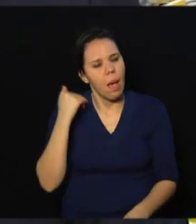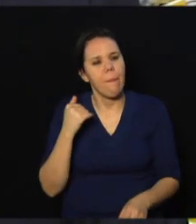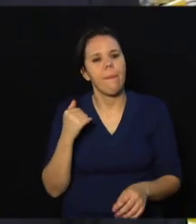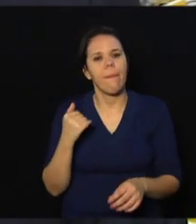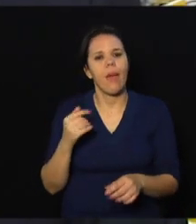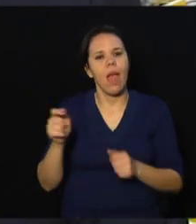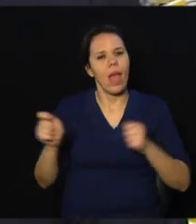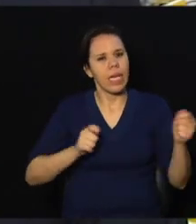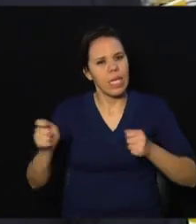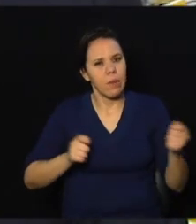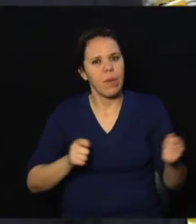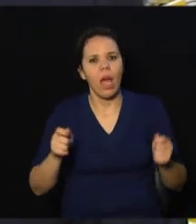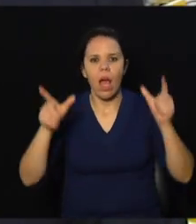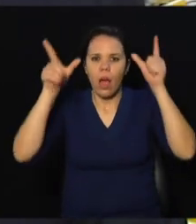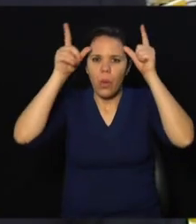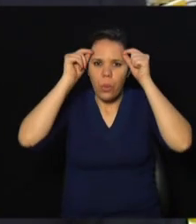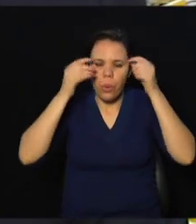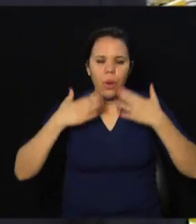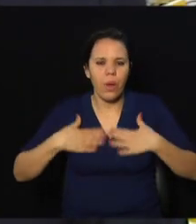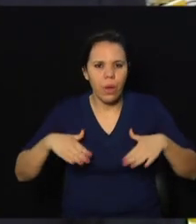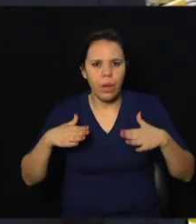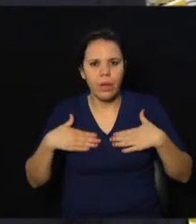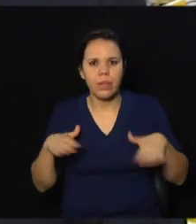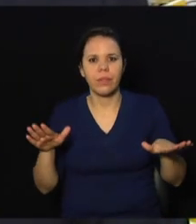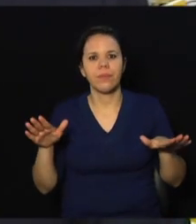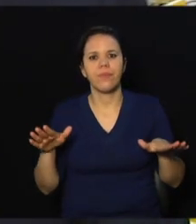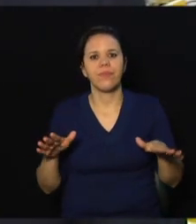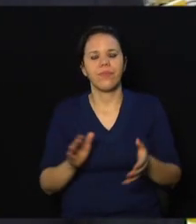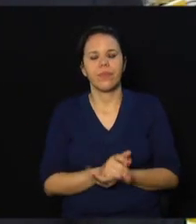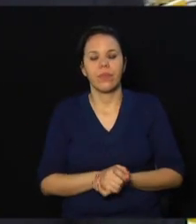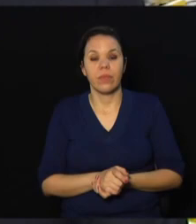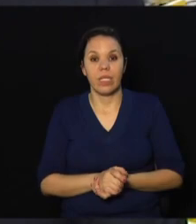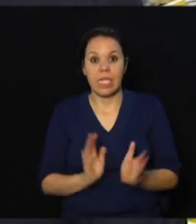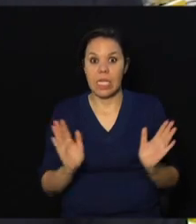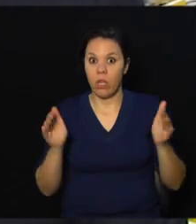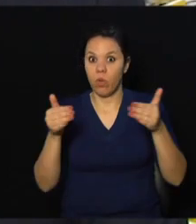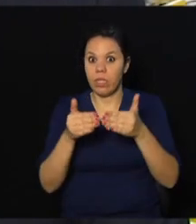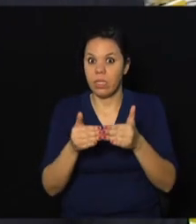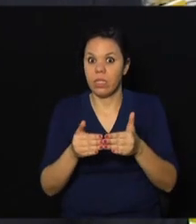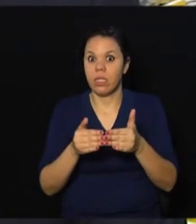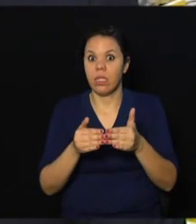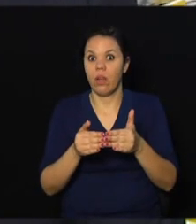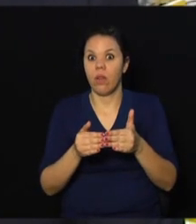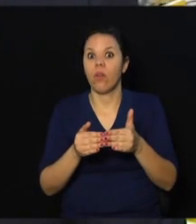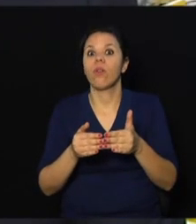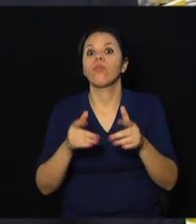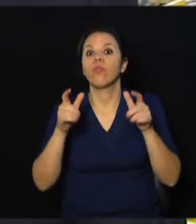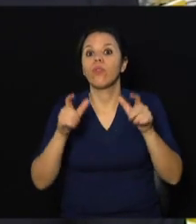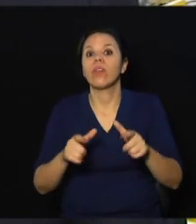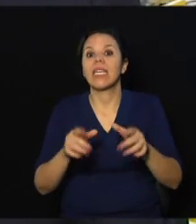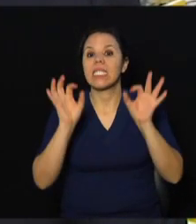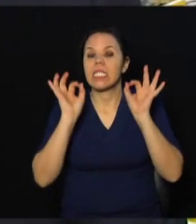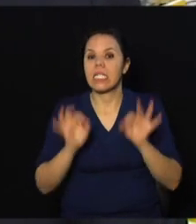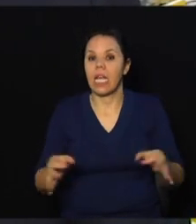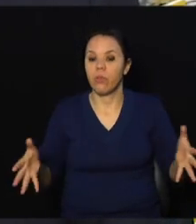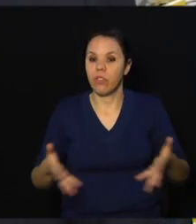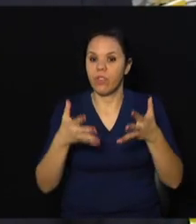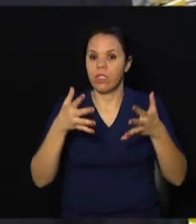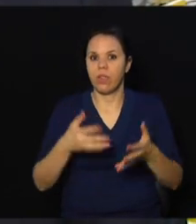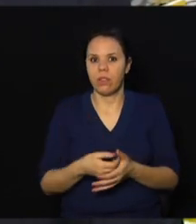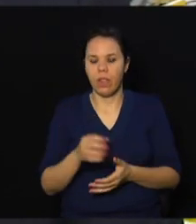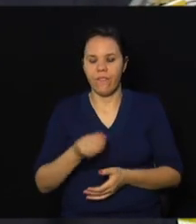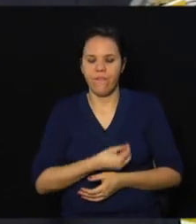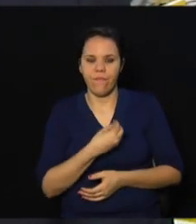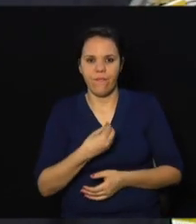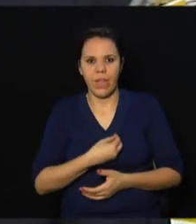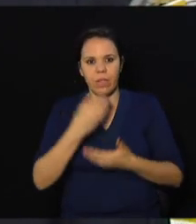usar a sua concentração para onde ela realmente deve estar. E a motivação tem que fazer parte, né, da vida. Tá